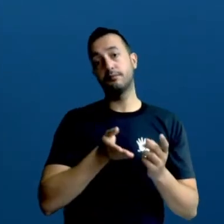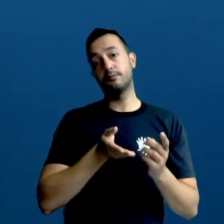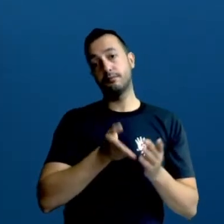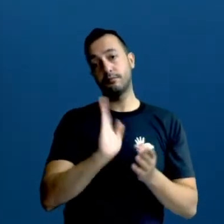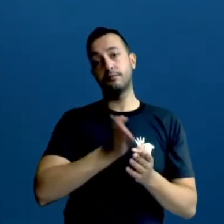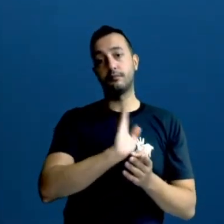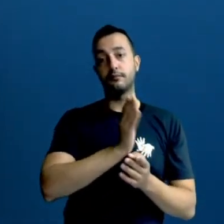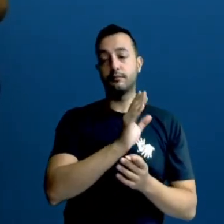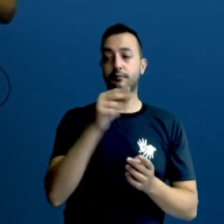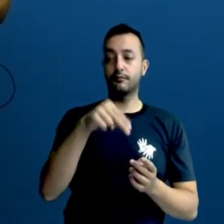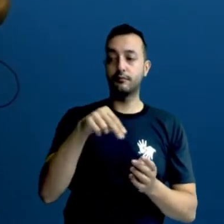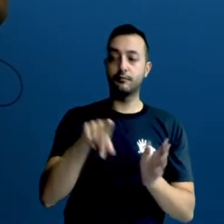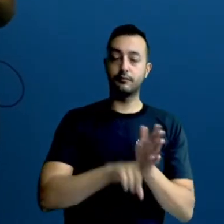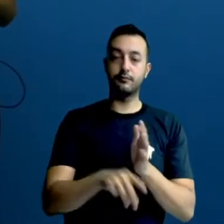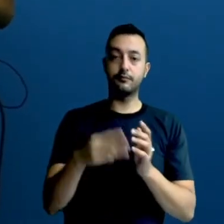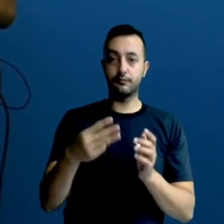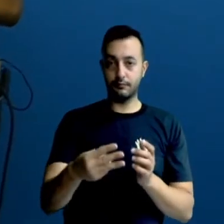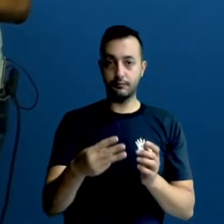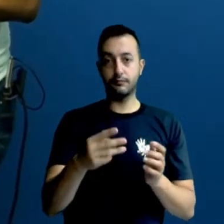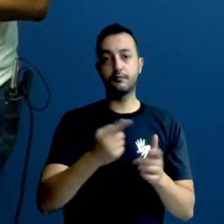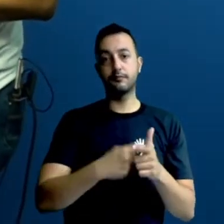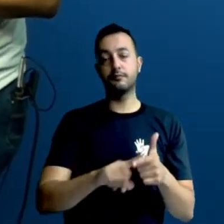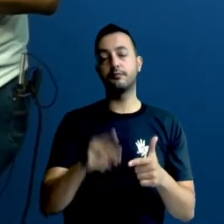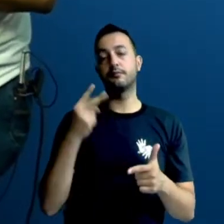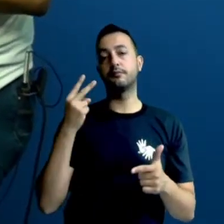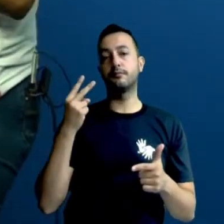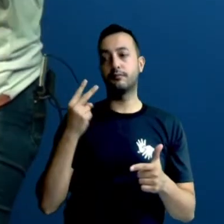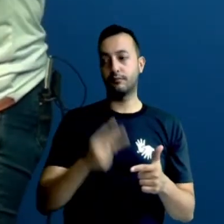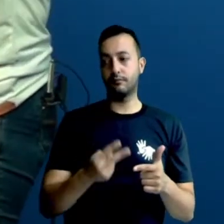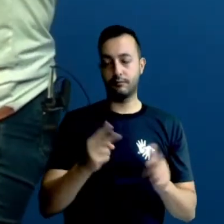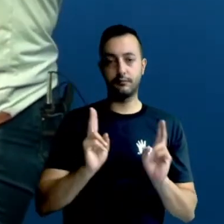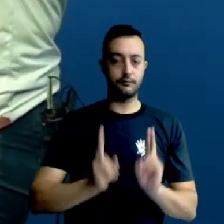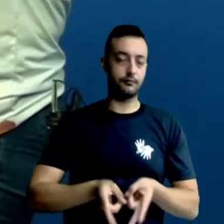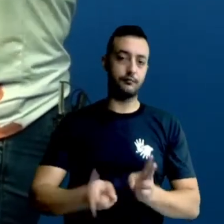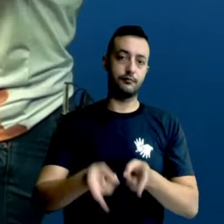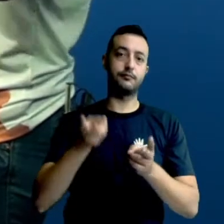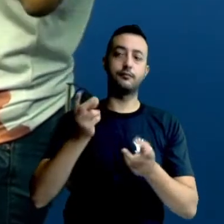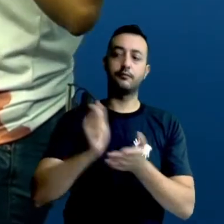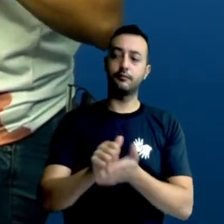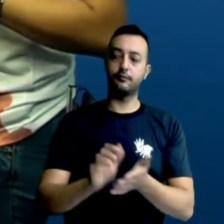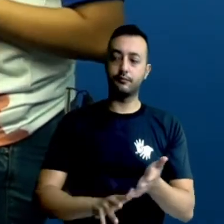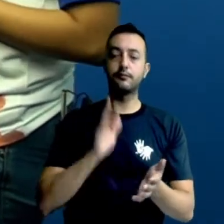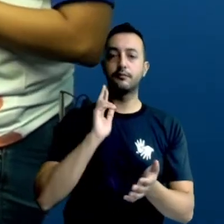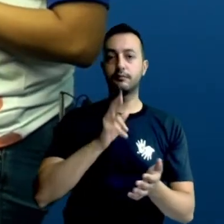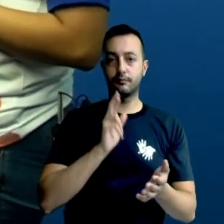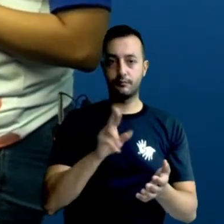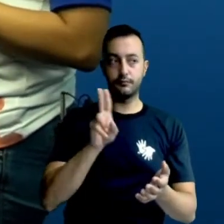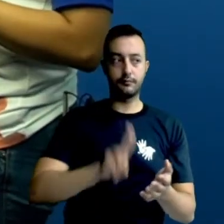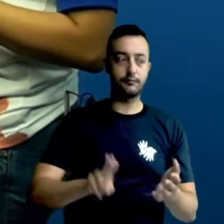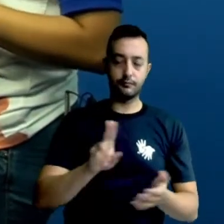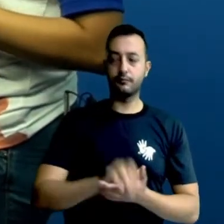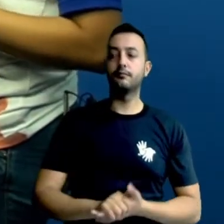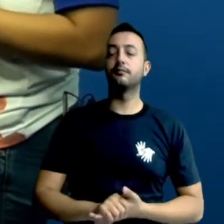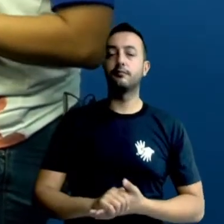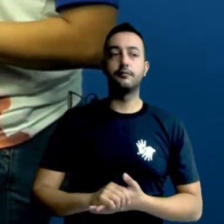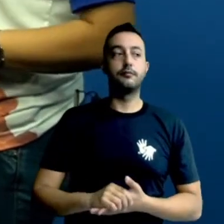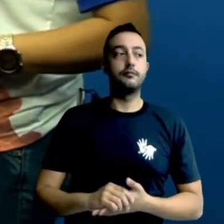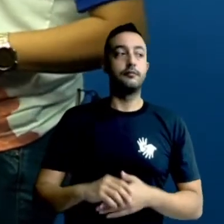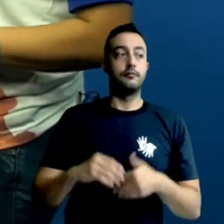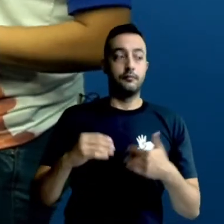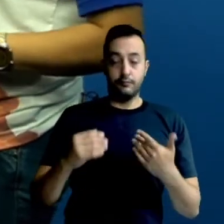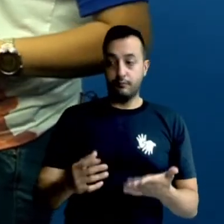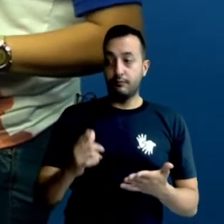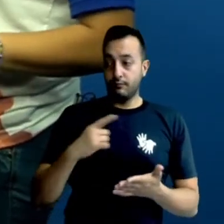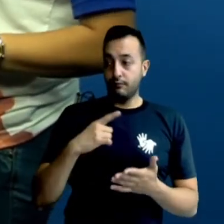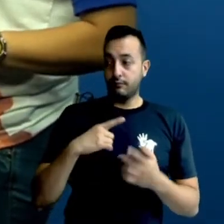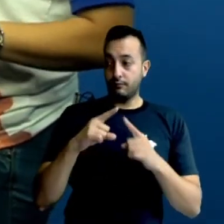n vezes n menos 3 dividido por 2. Sempre, ok? Nos exercícios, a gente vai estar usando essa fórmula. E aí